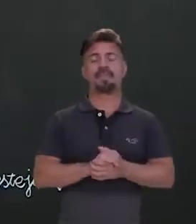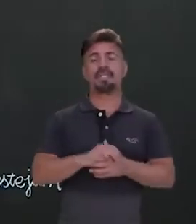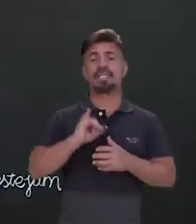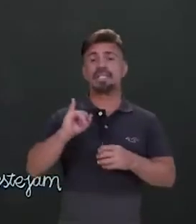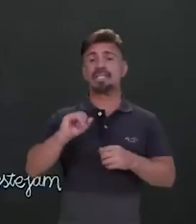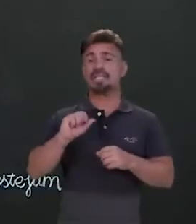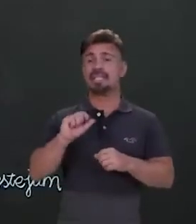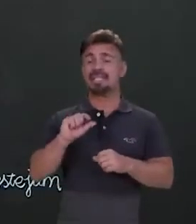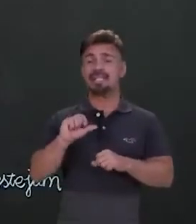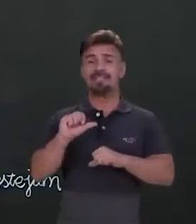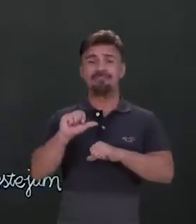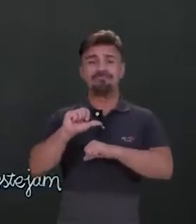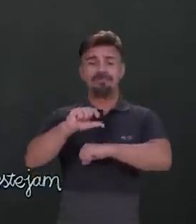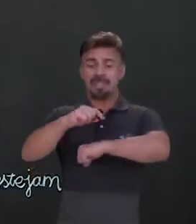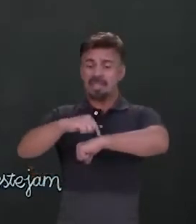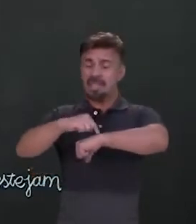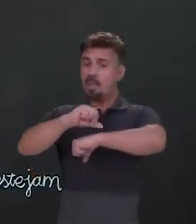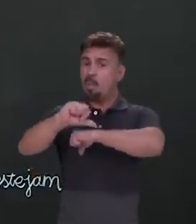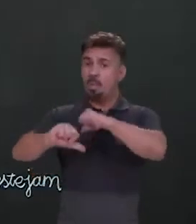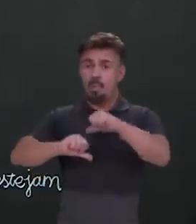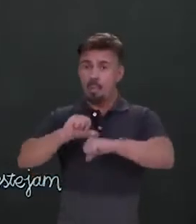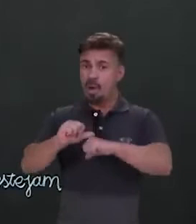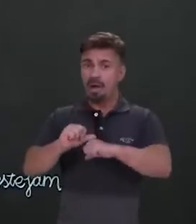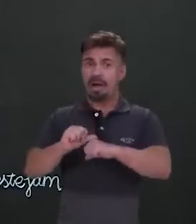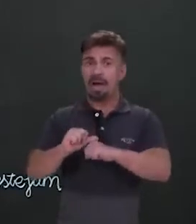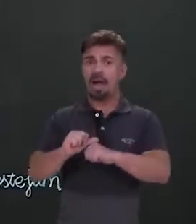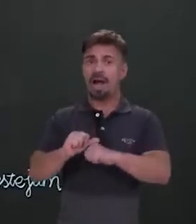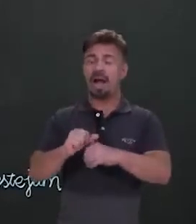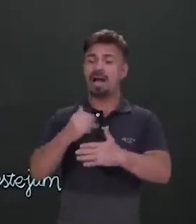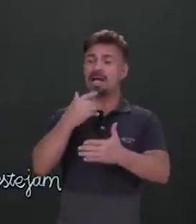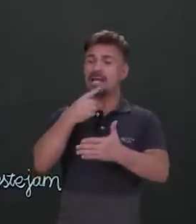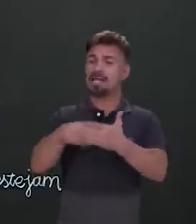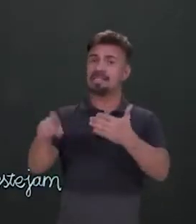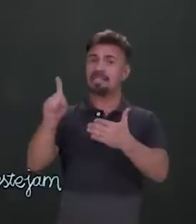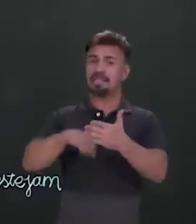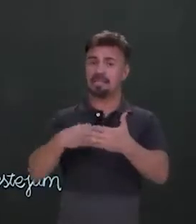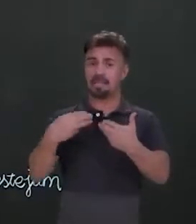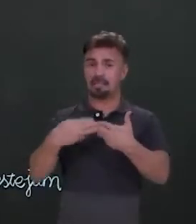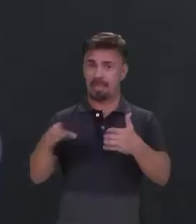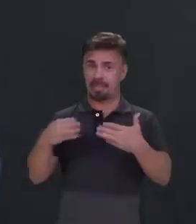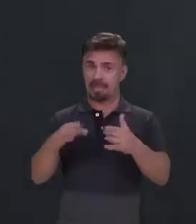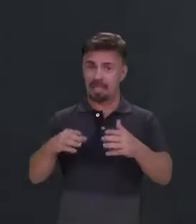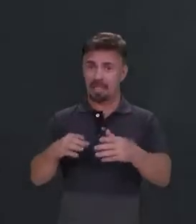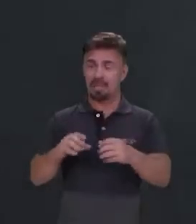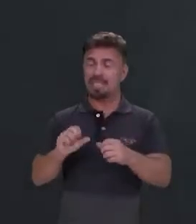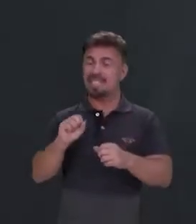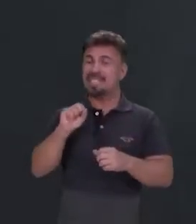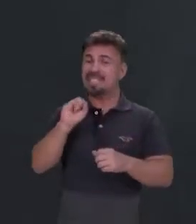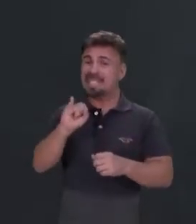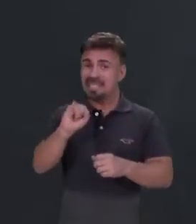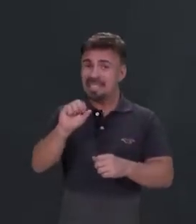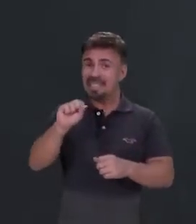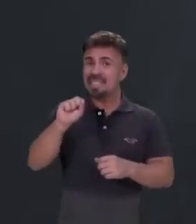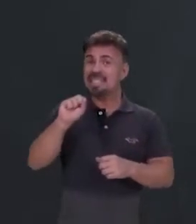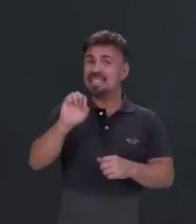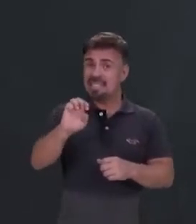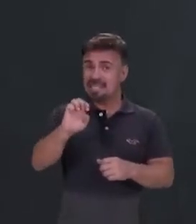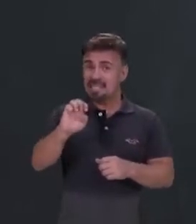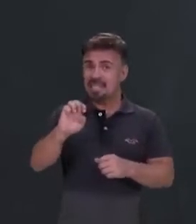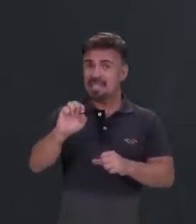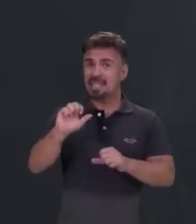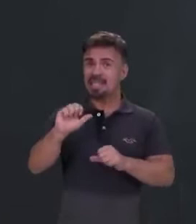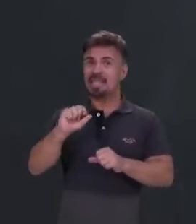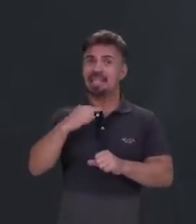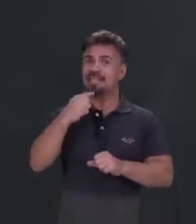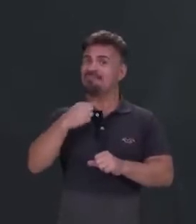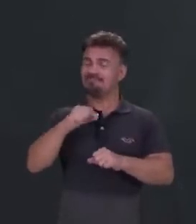mudarem o horário das aulas, terei que cancelar a minha matrícula. Se não mudarem o horário das aulas, essa ideia que é estabelecida aí é uma